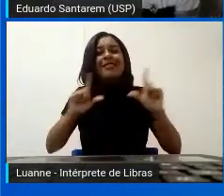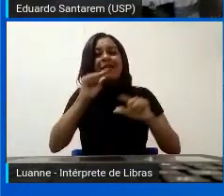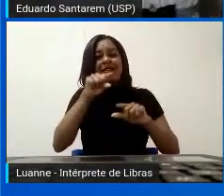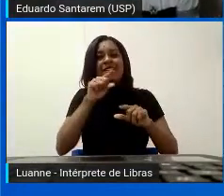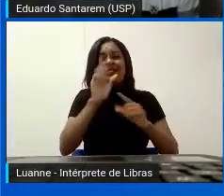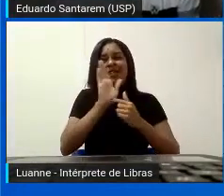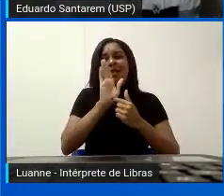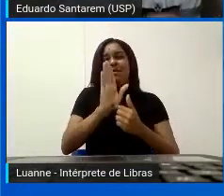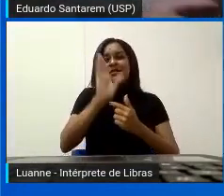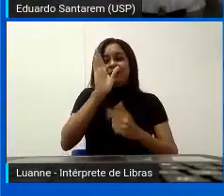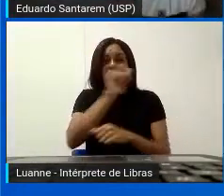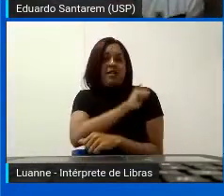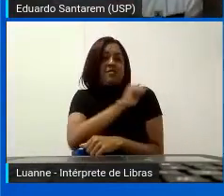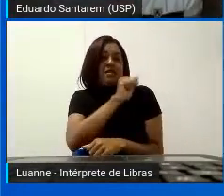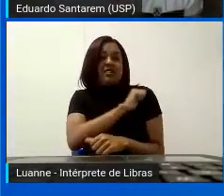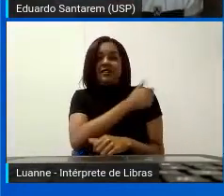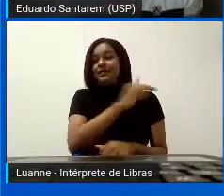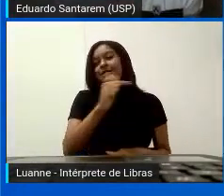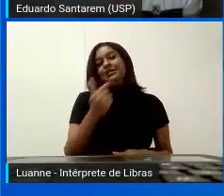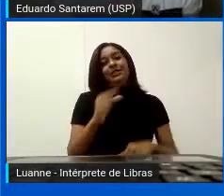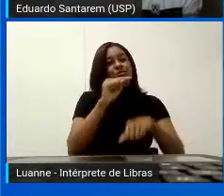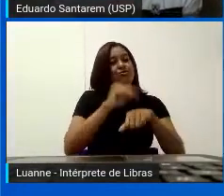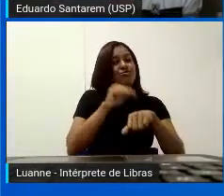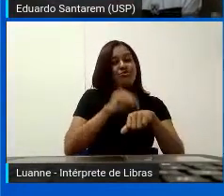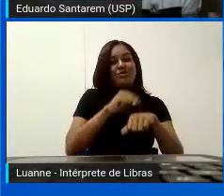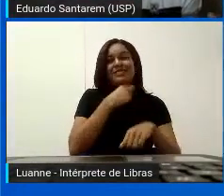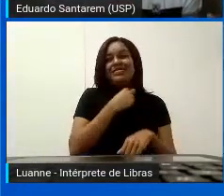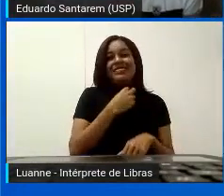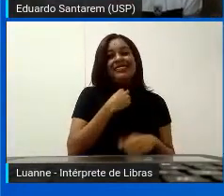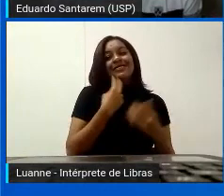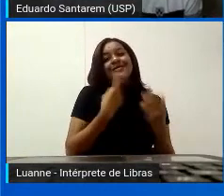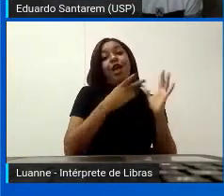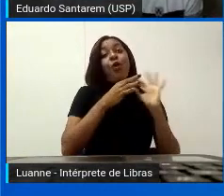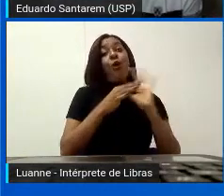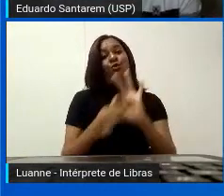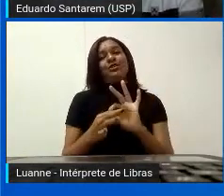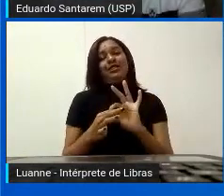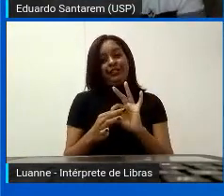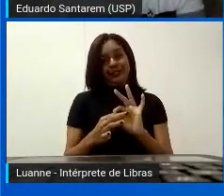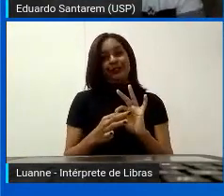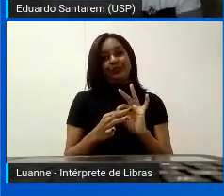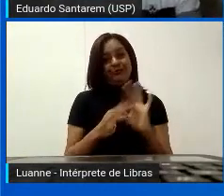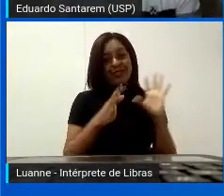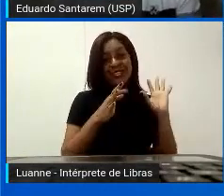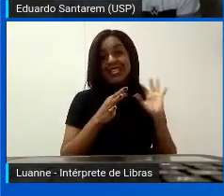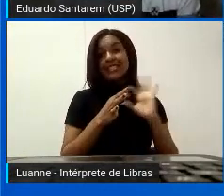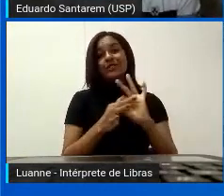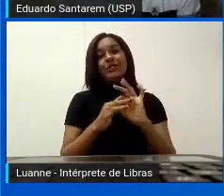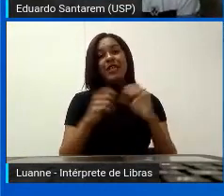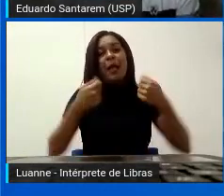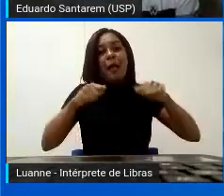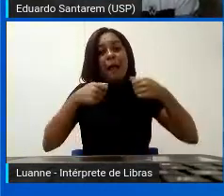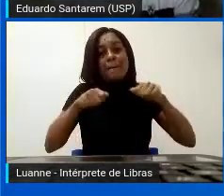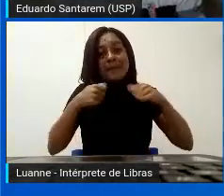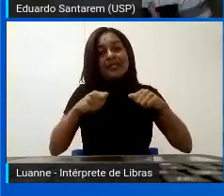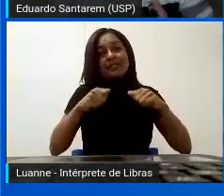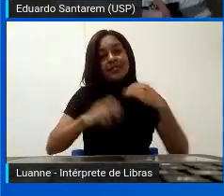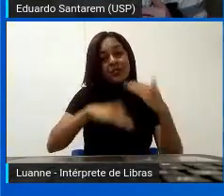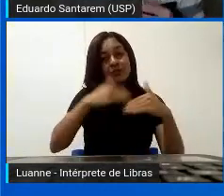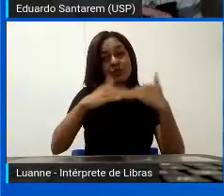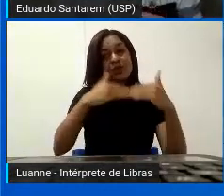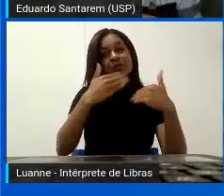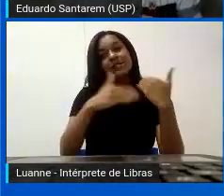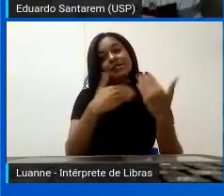aluno amanhã porque não tem condição Isso faz parte de um contexto né então esse contexto precisa precisa passar por um processo evolutivo